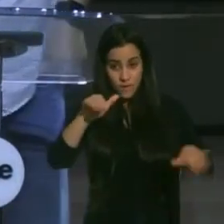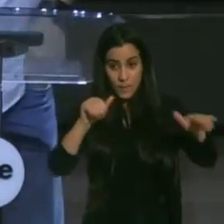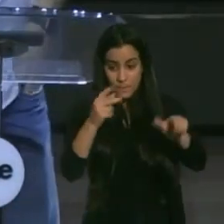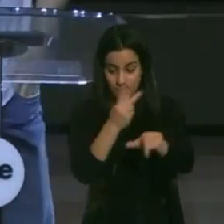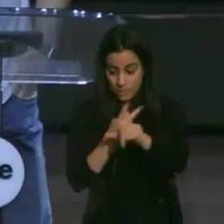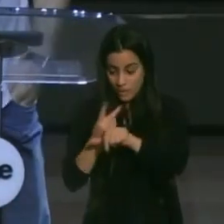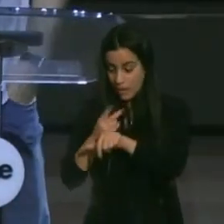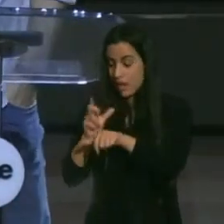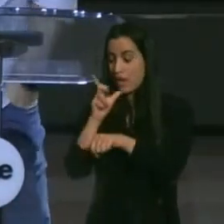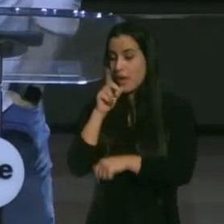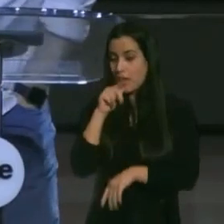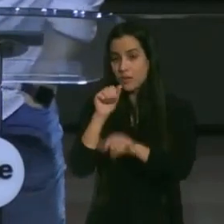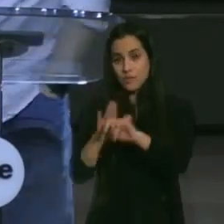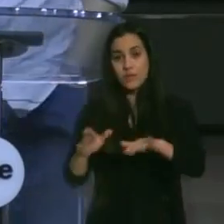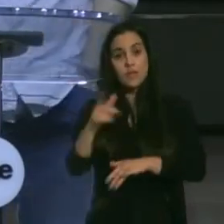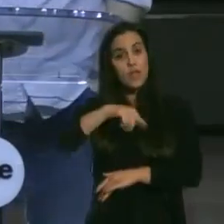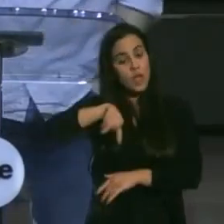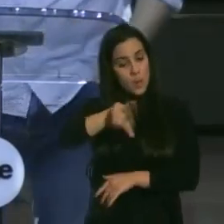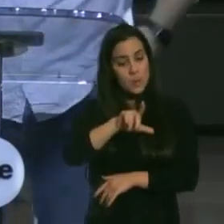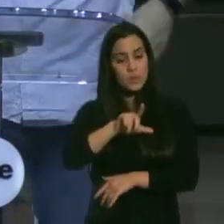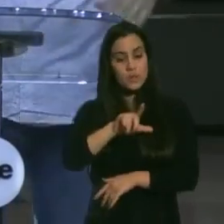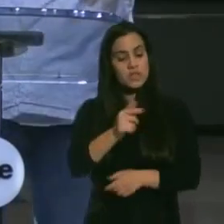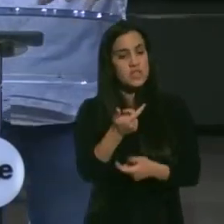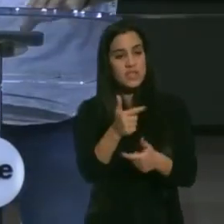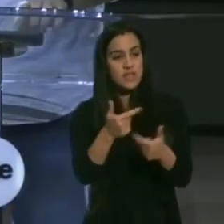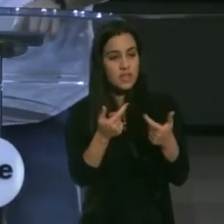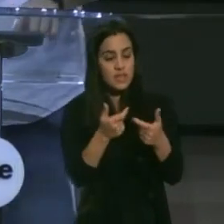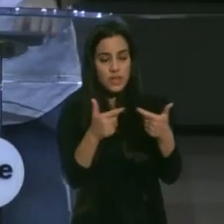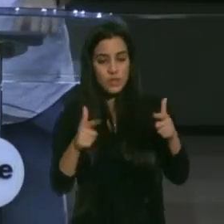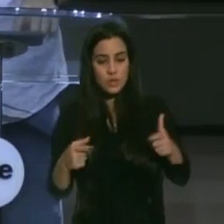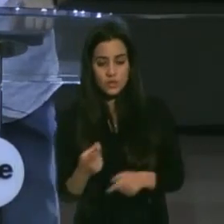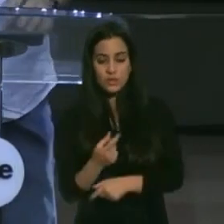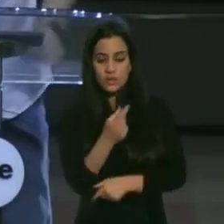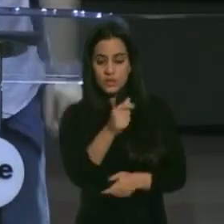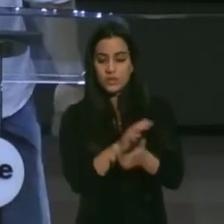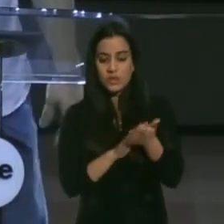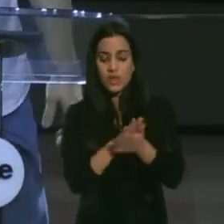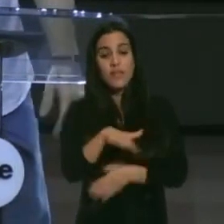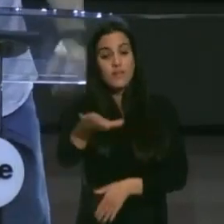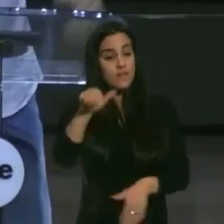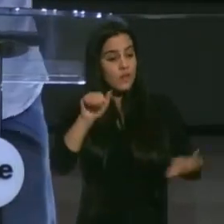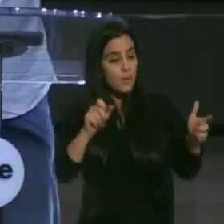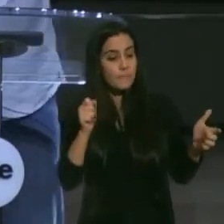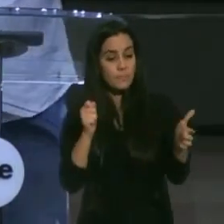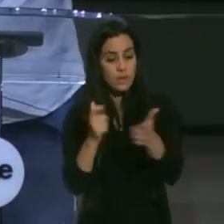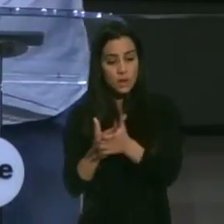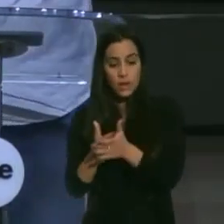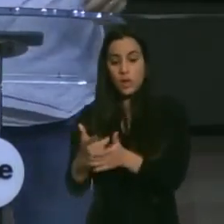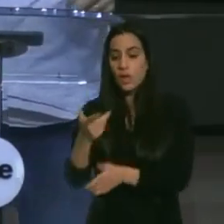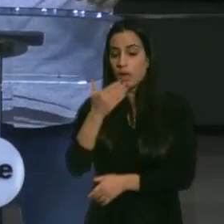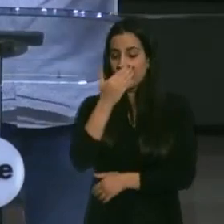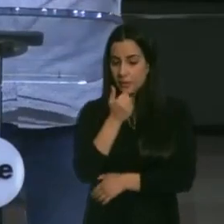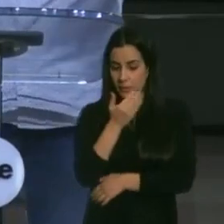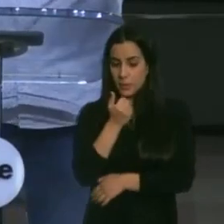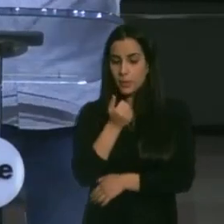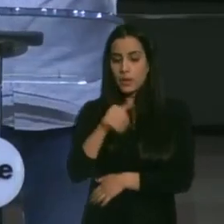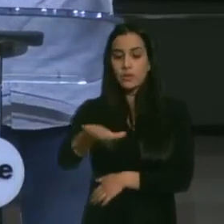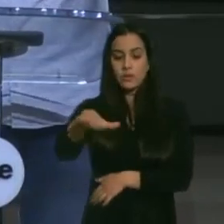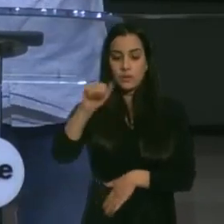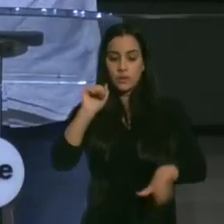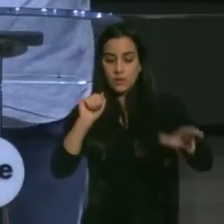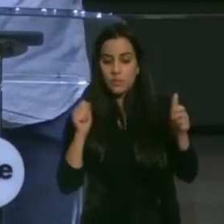águas, e vocês que não possuem dinheiro algum. Venham, comprem e comam.